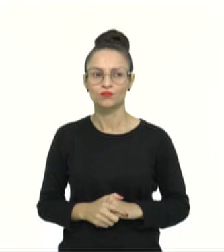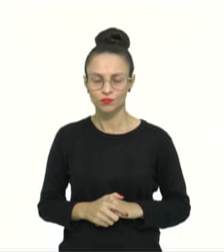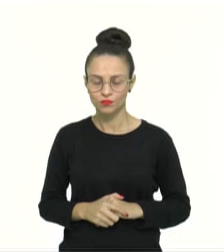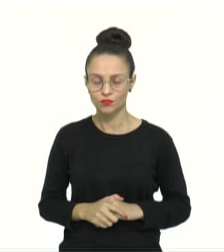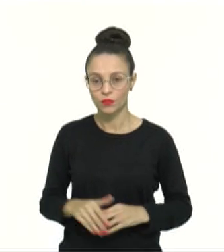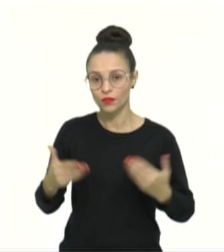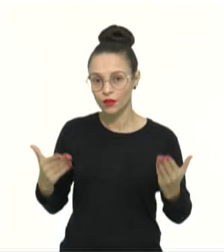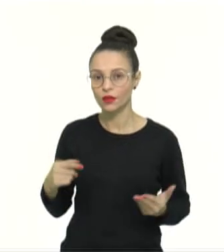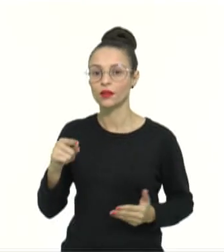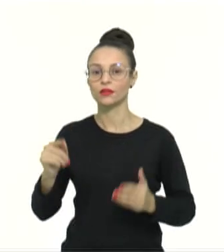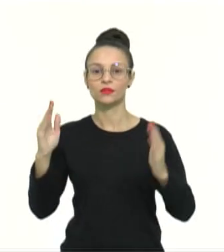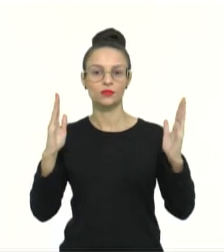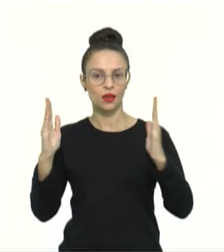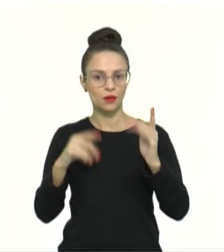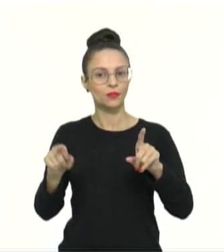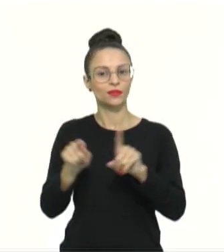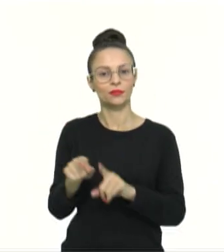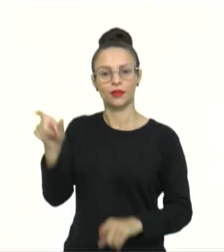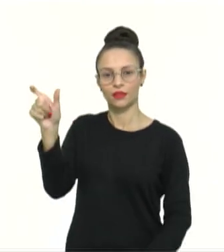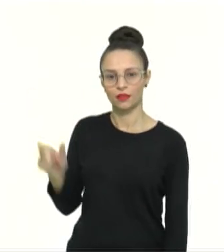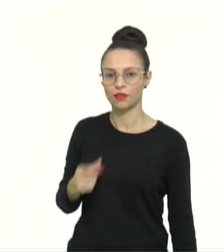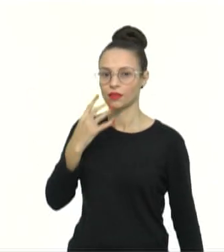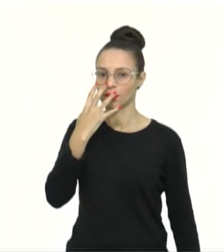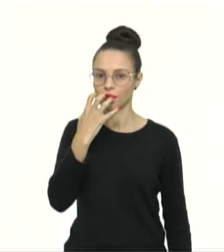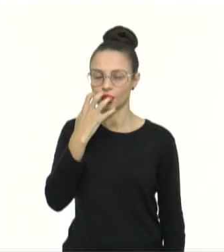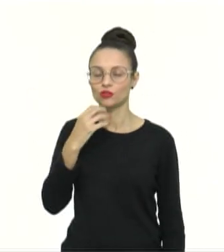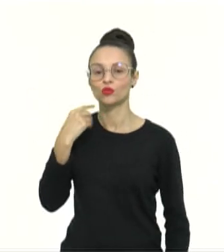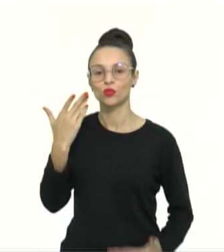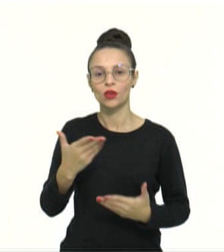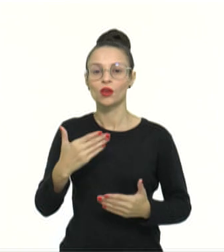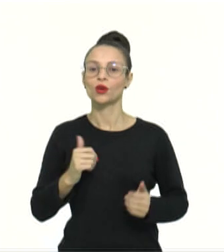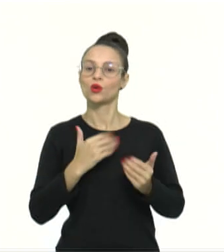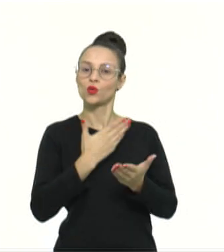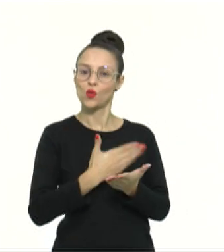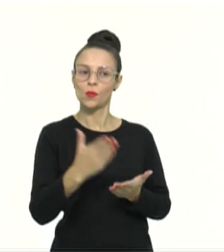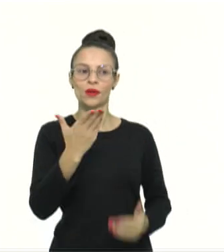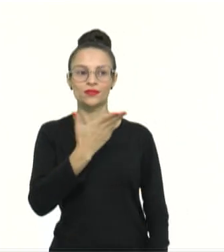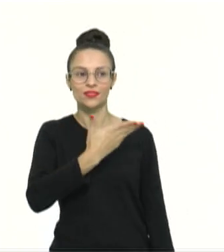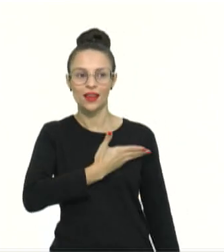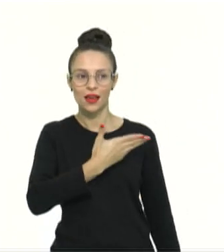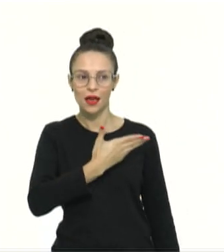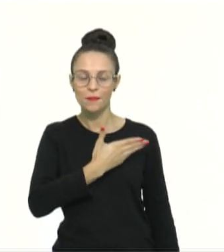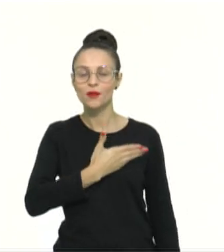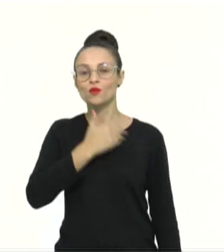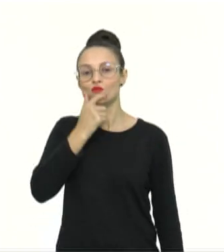E nessa época também o Nietzsche se torna amigo do compositor Richard Wagner.